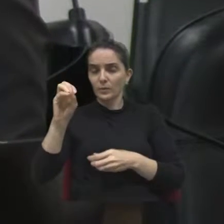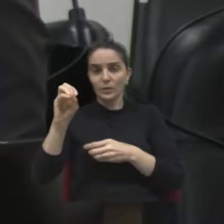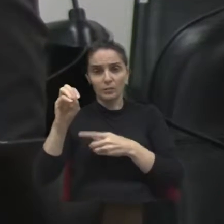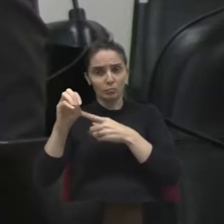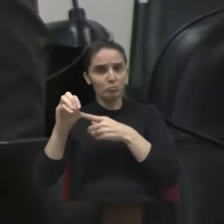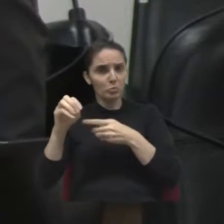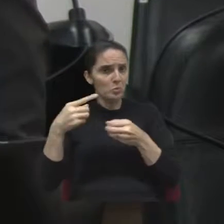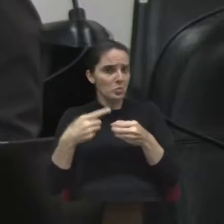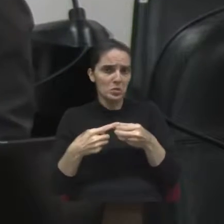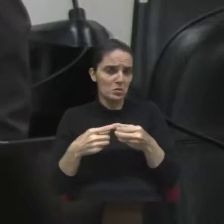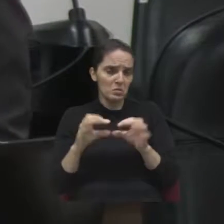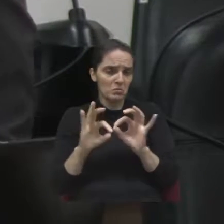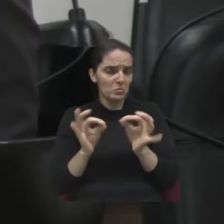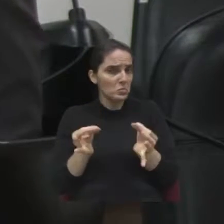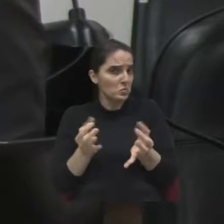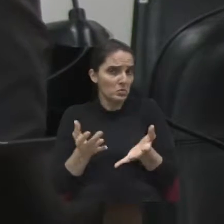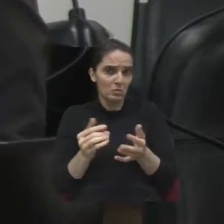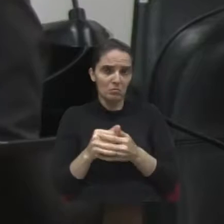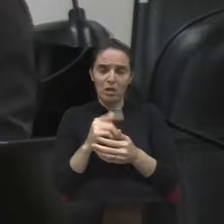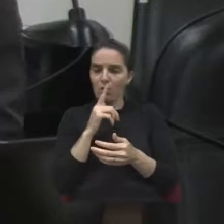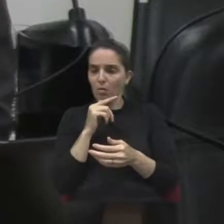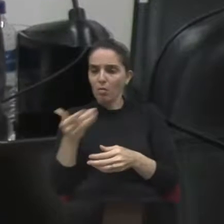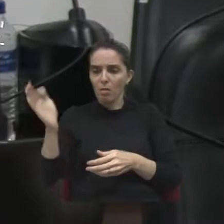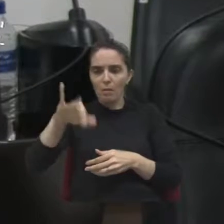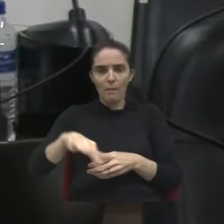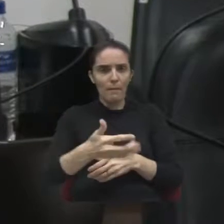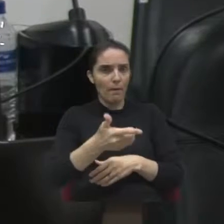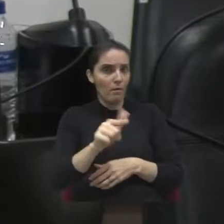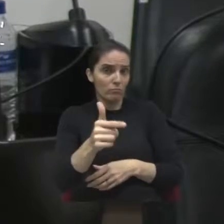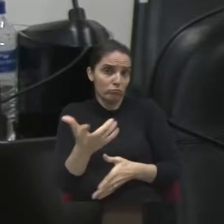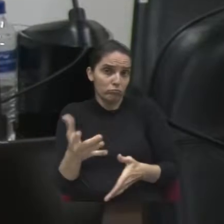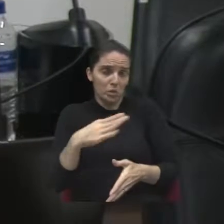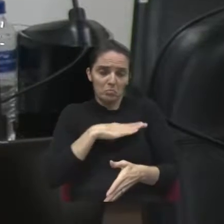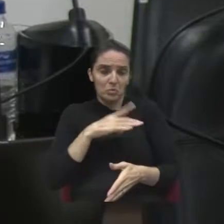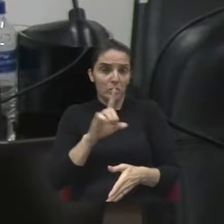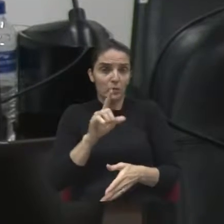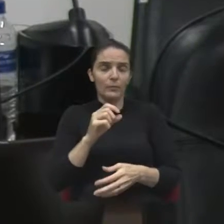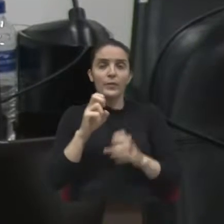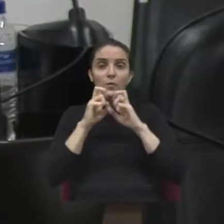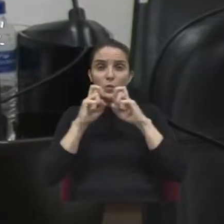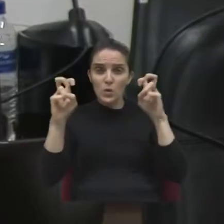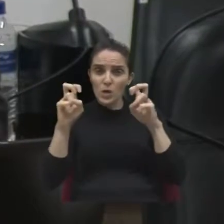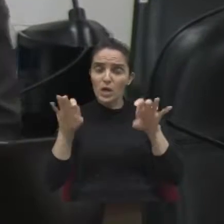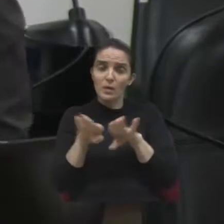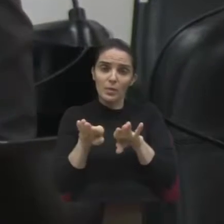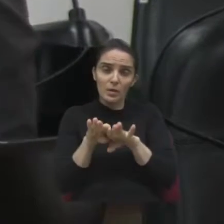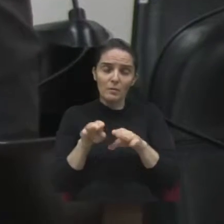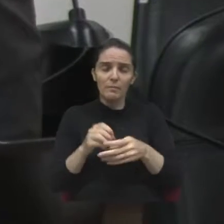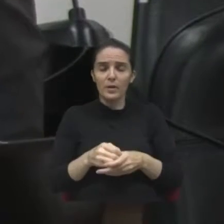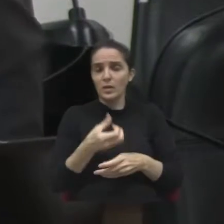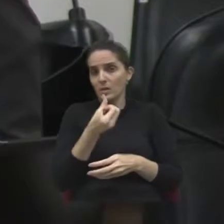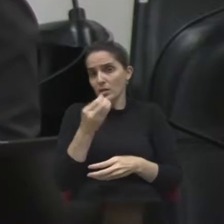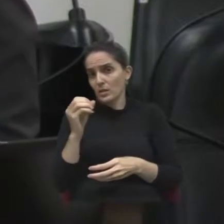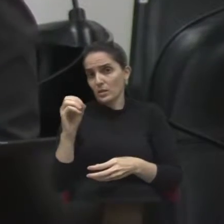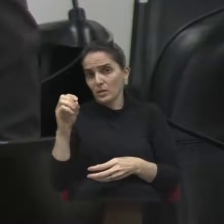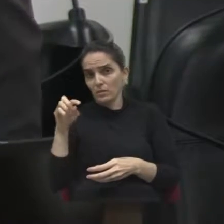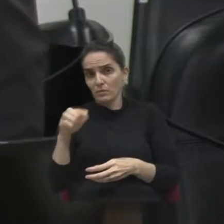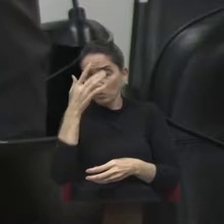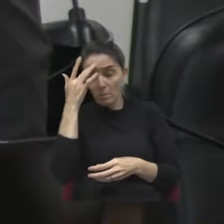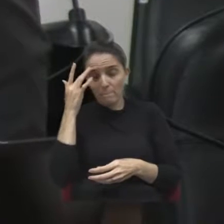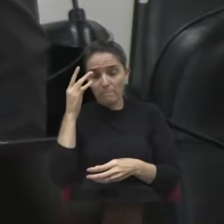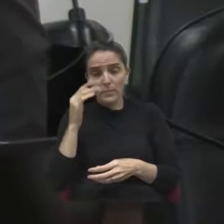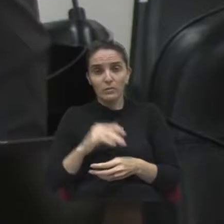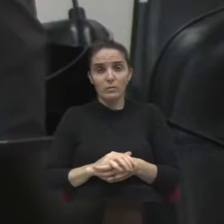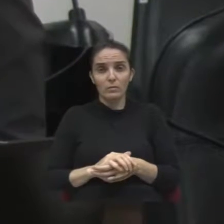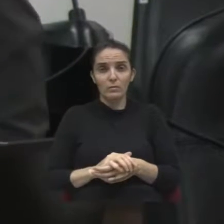exemplo, litorânea, que não é uma capital. Sorocaba, uma cidade de 600 mil habitantes aproximadamente. São José do Rio